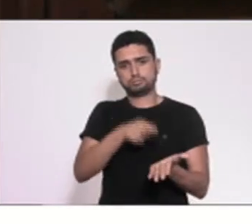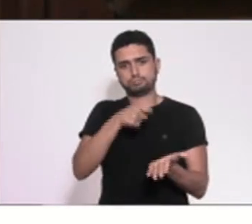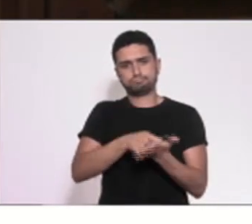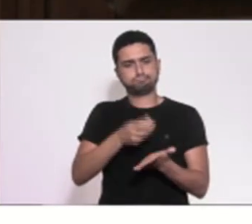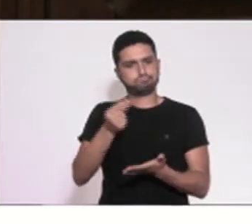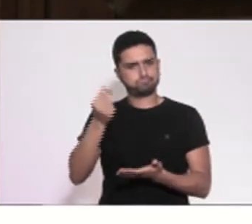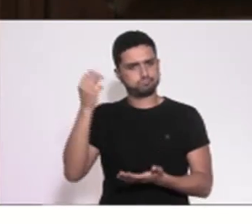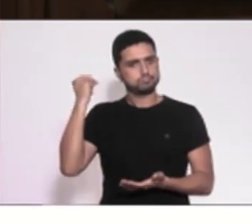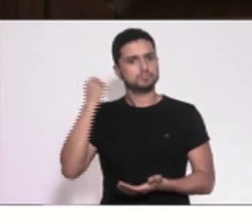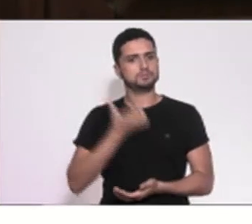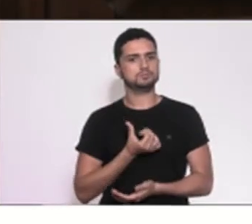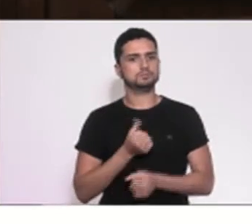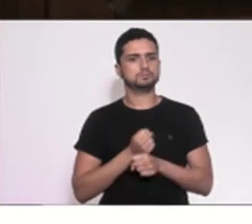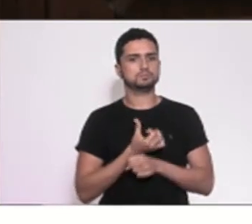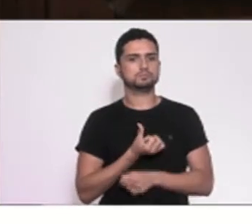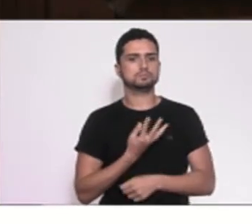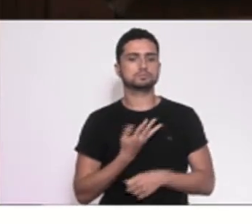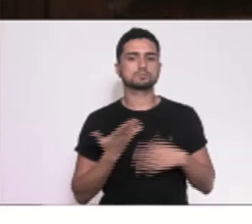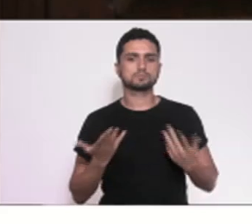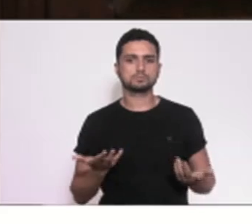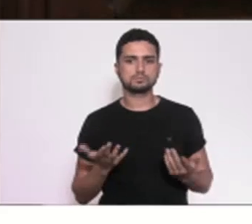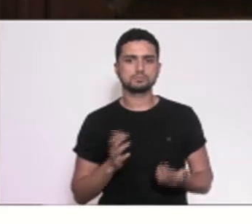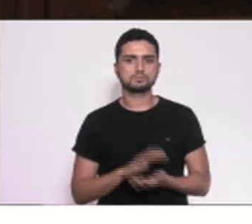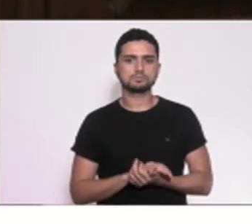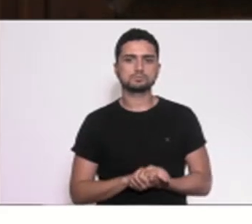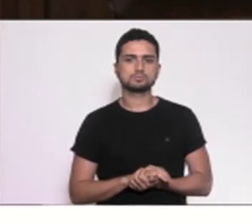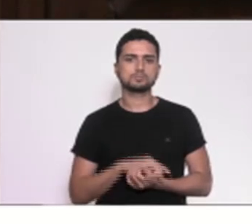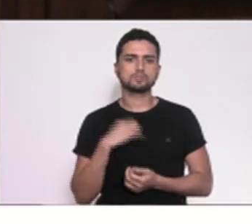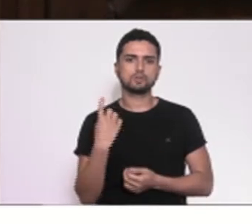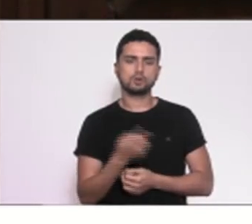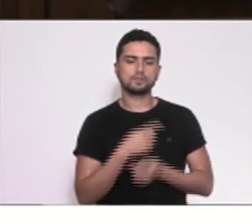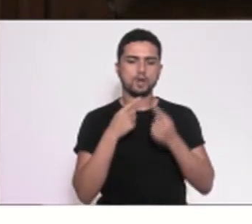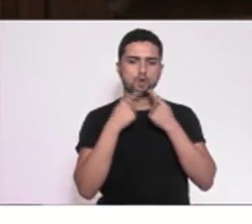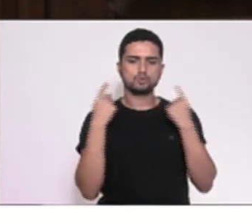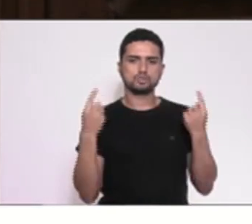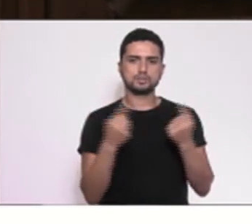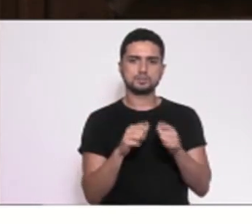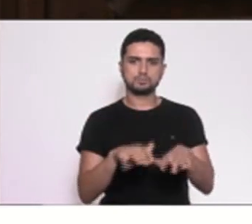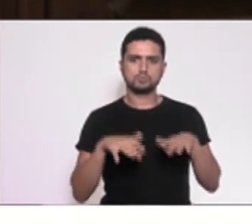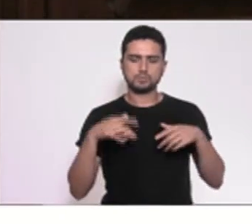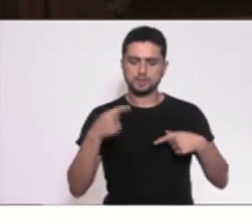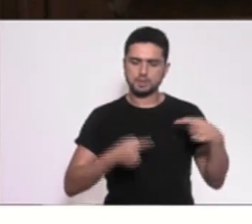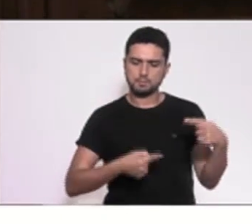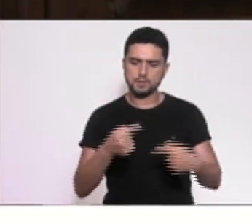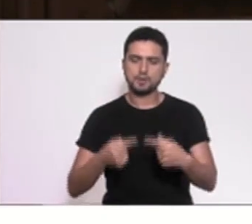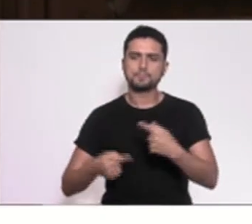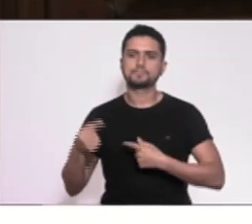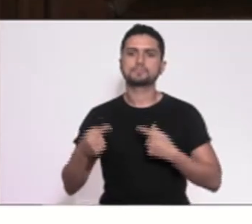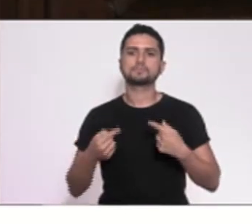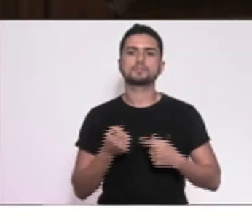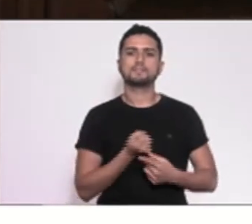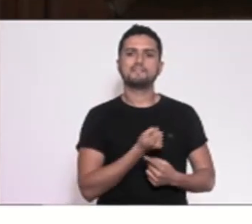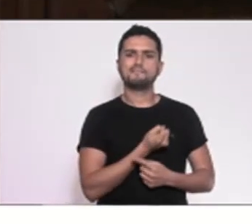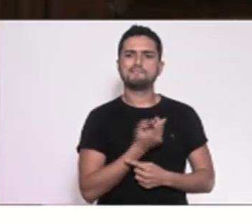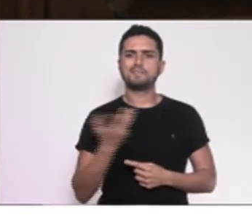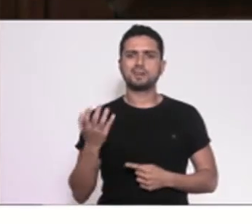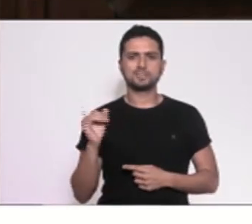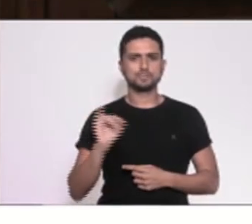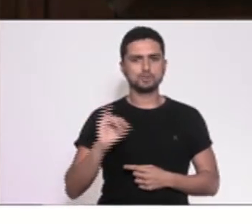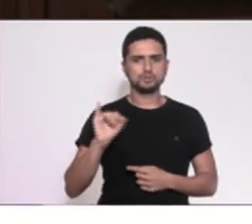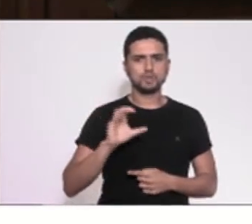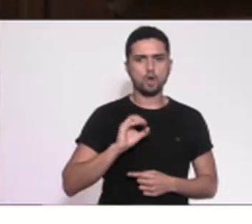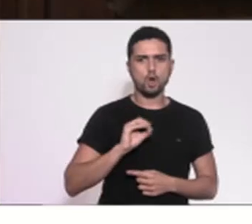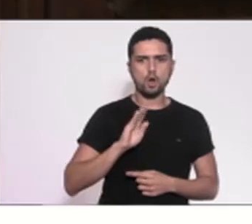senhora presidente, nós fizemos uma audiência pública essa semana com esse debate, com várias instituições, OAB,